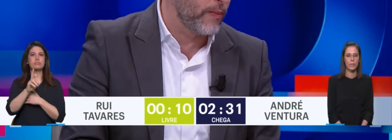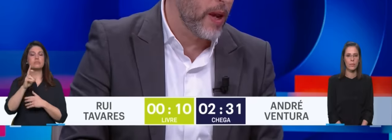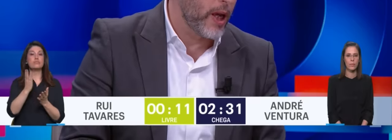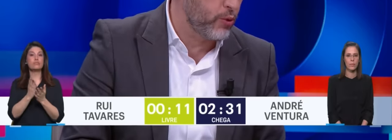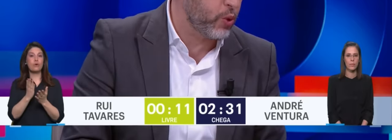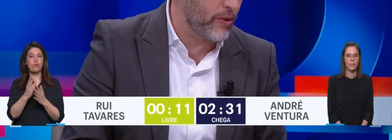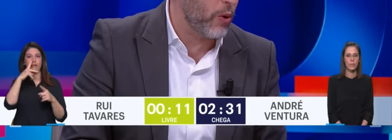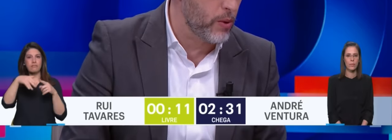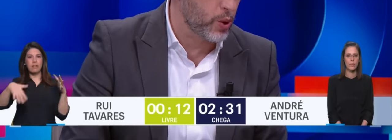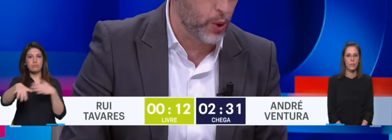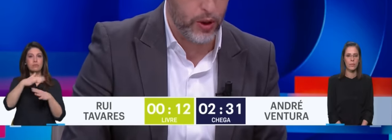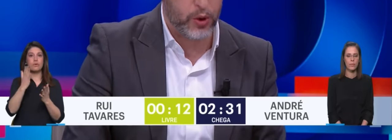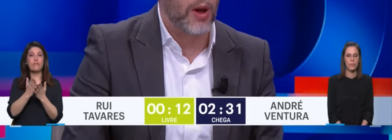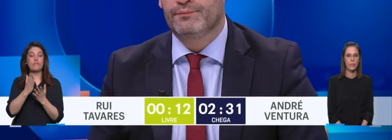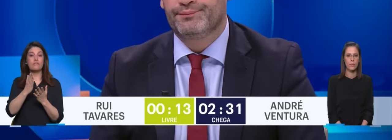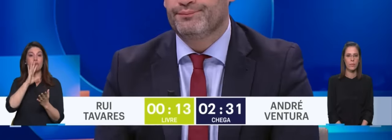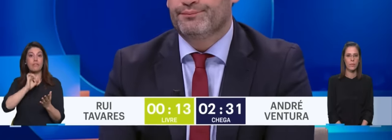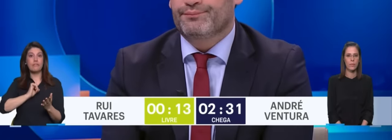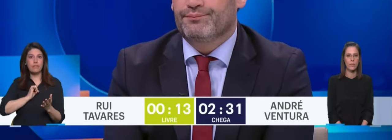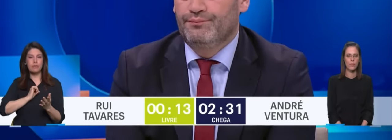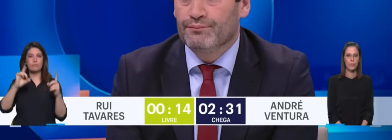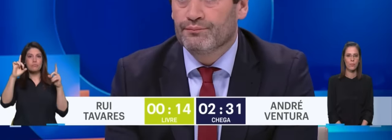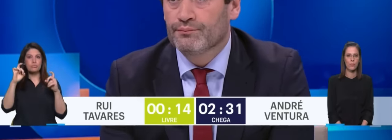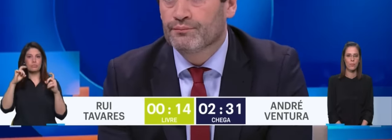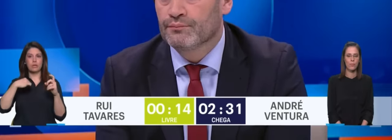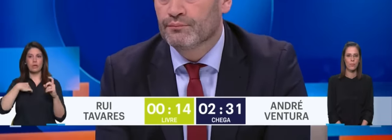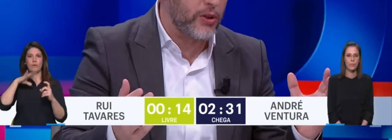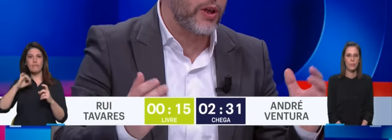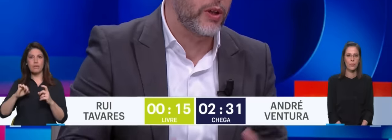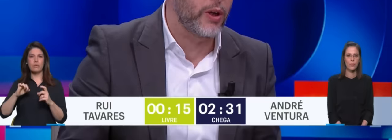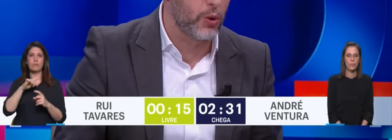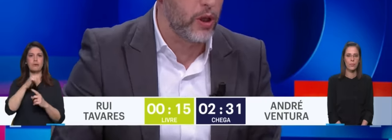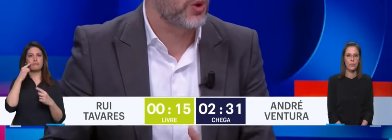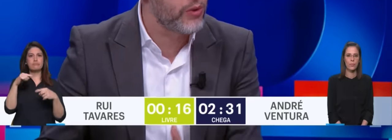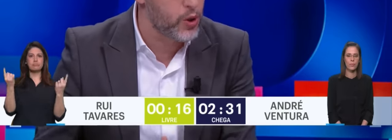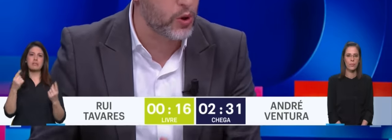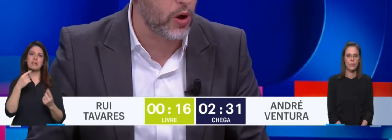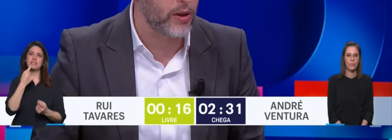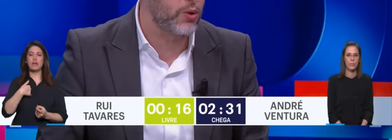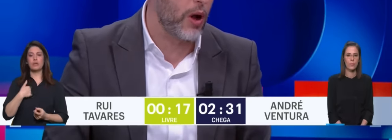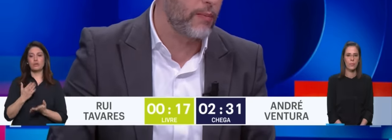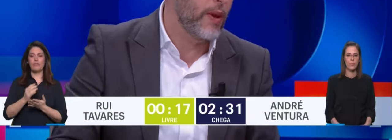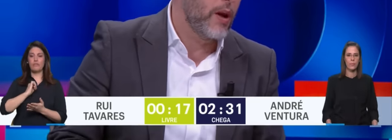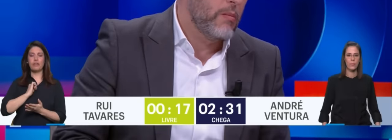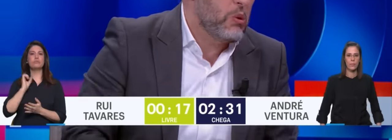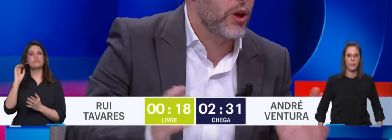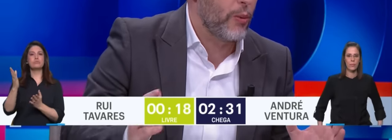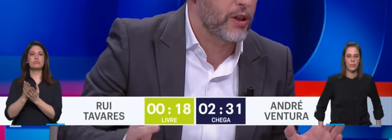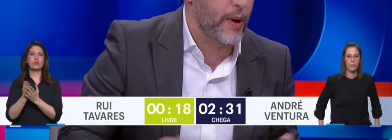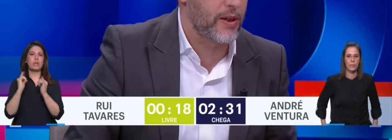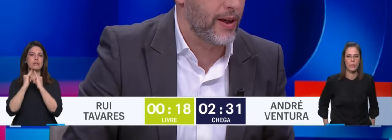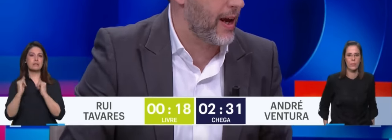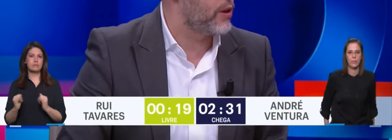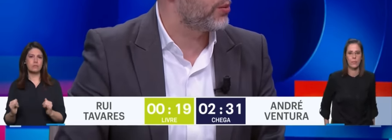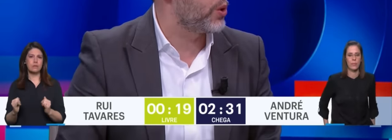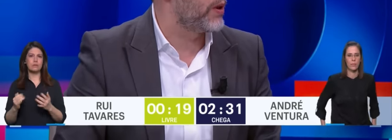estudam e que me fotografaram a mim com os meus filhos tentando provar com isso uma pseud ou hipocrisia que seria que eu tinha os filhos numa escola internacional não sei como é que se